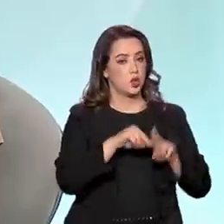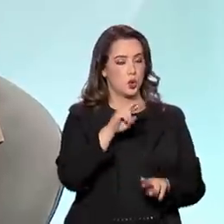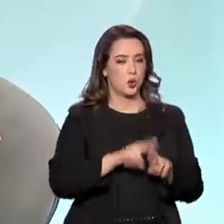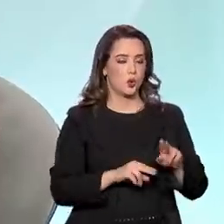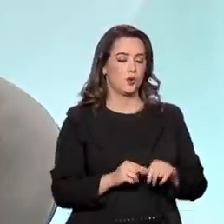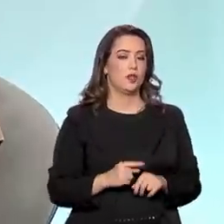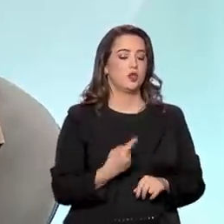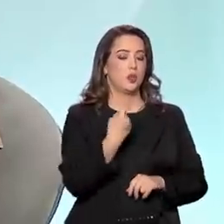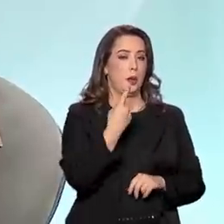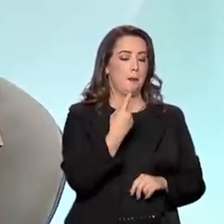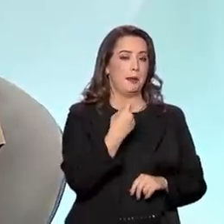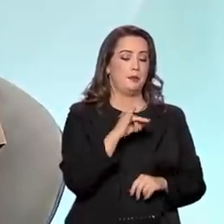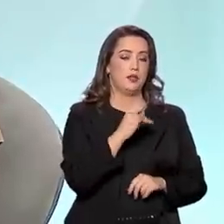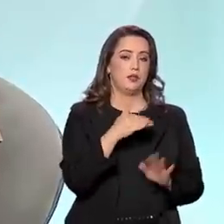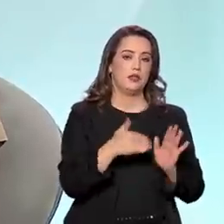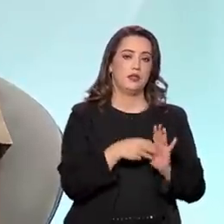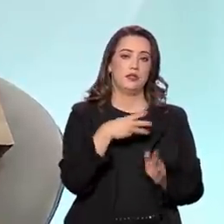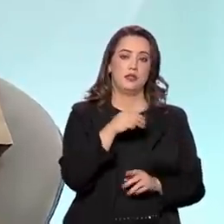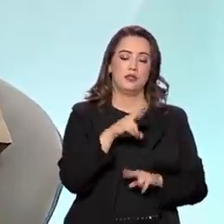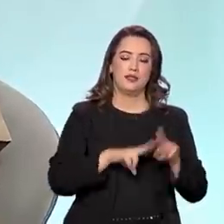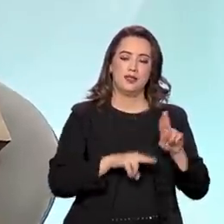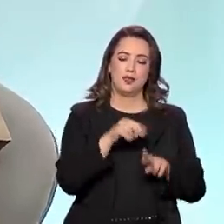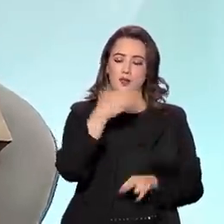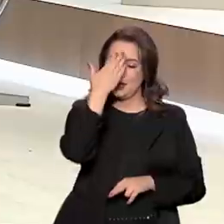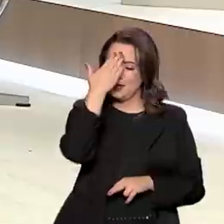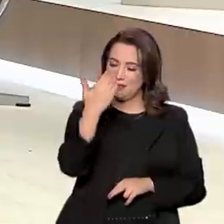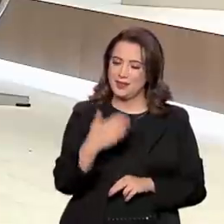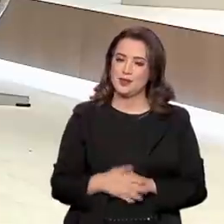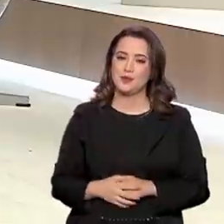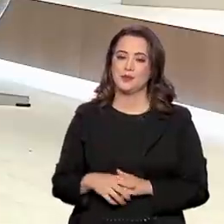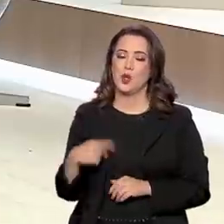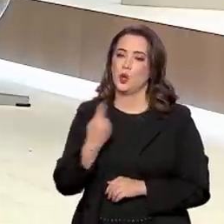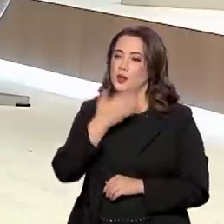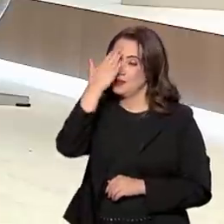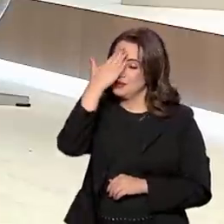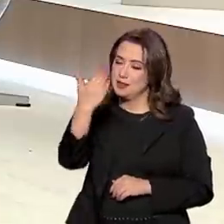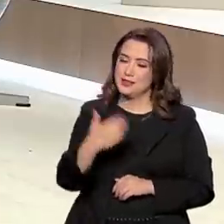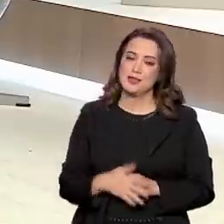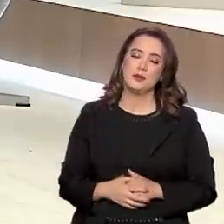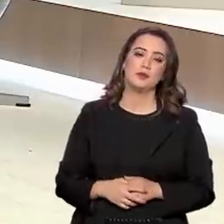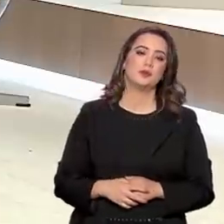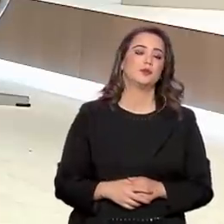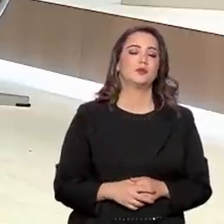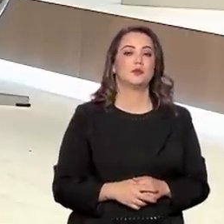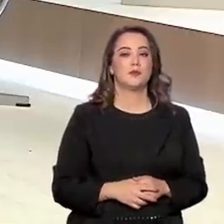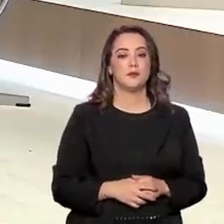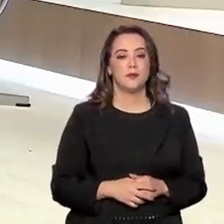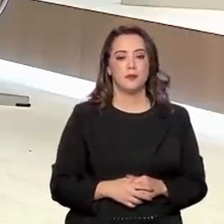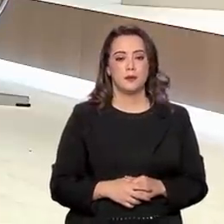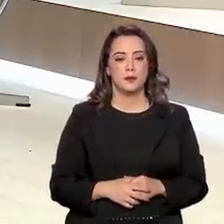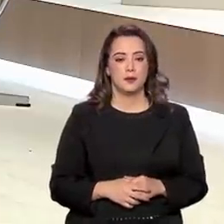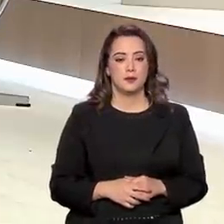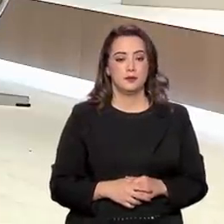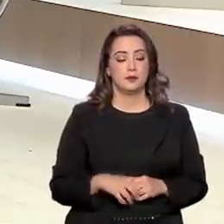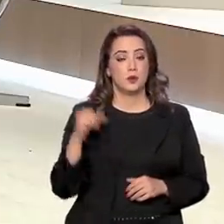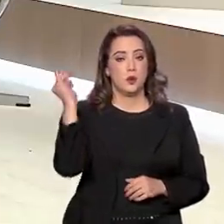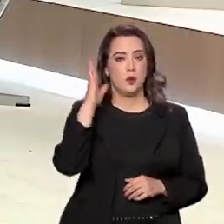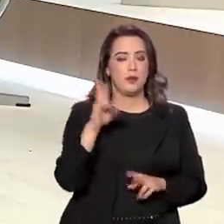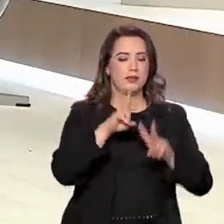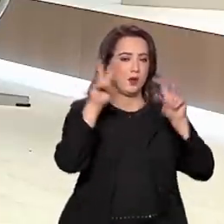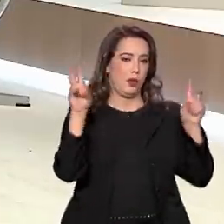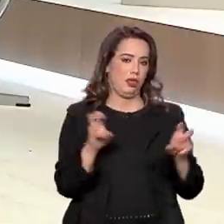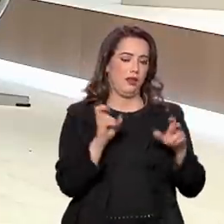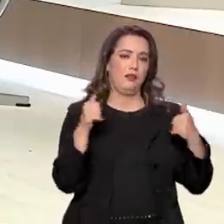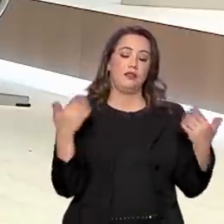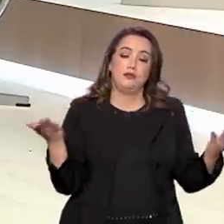Primeiro de Janeiro a 30 de junho Muito obrigado pela oportunidade raça agradecemos Obrigado General e o Brasil em